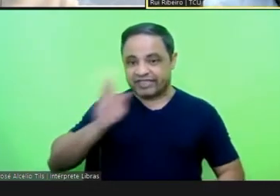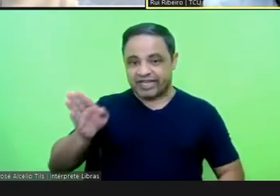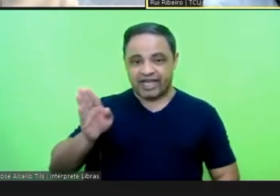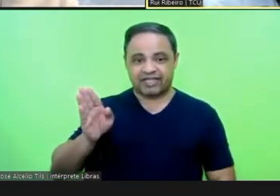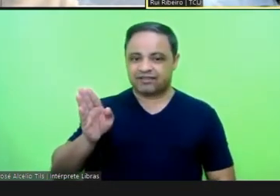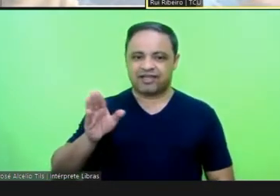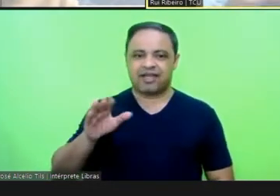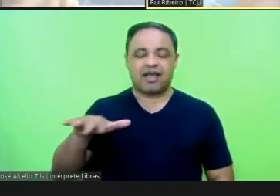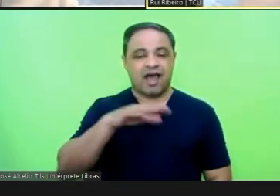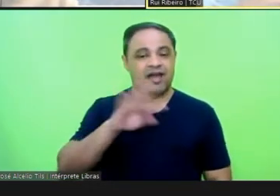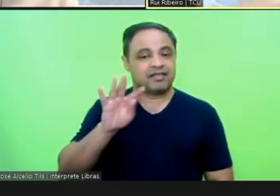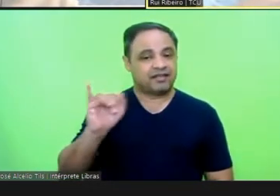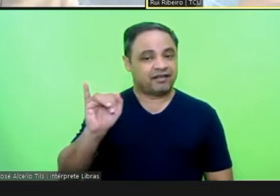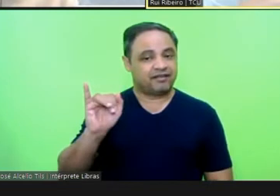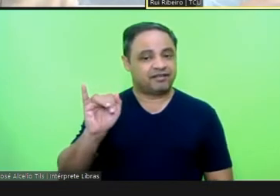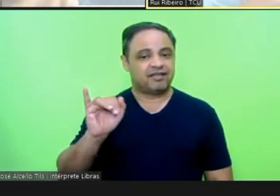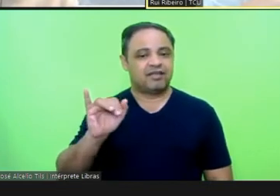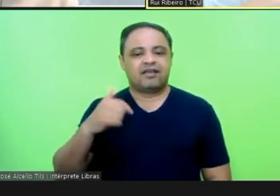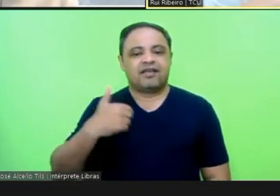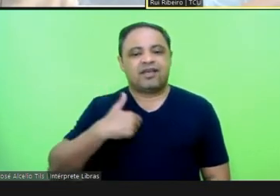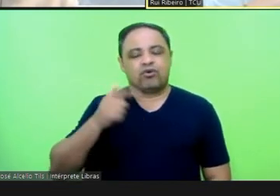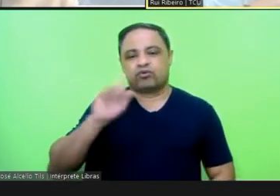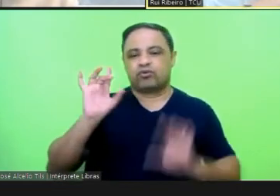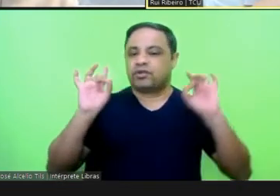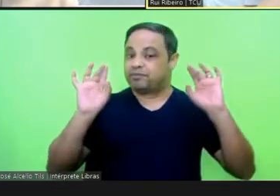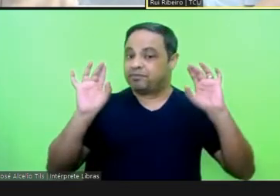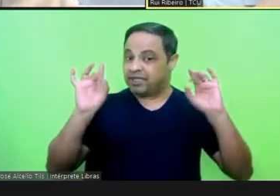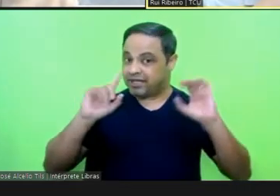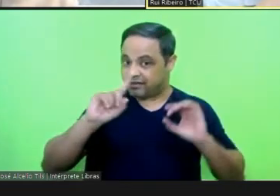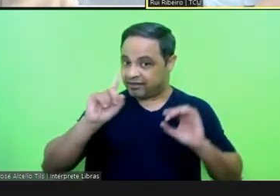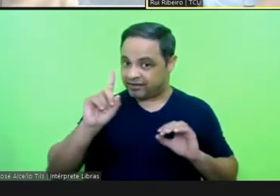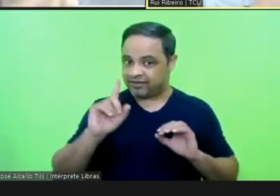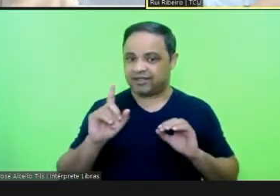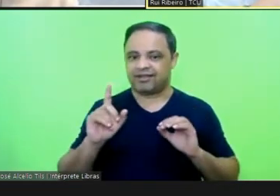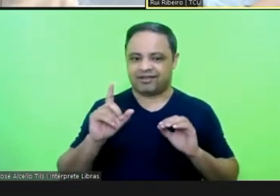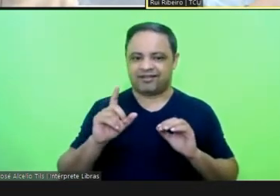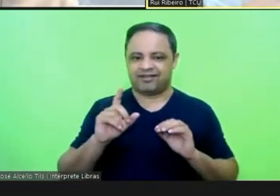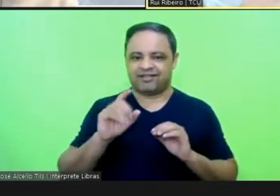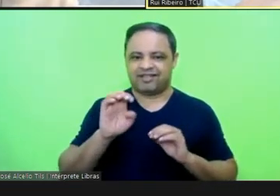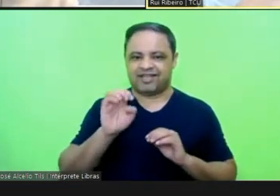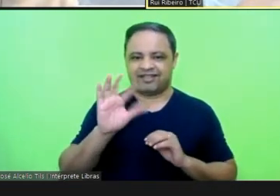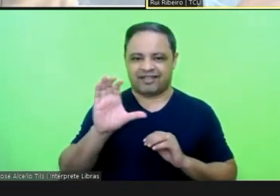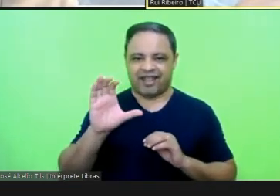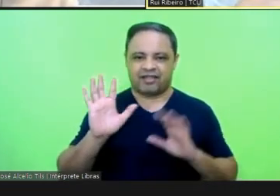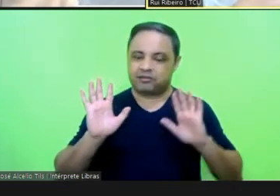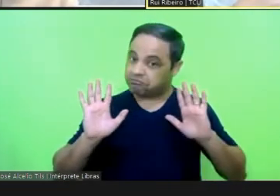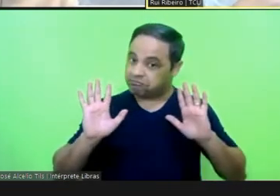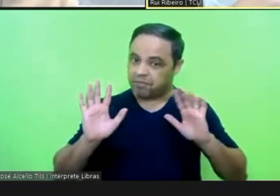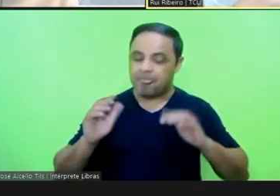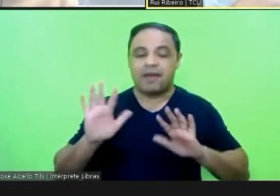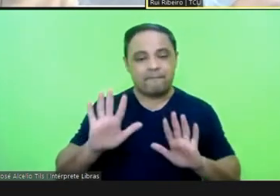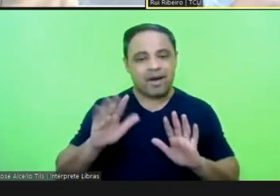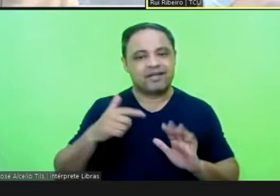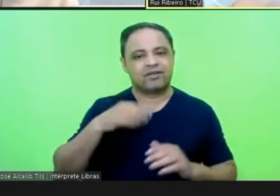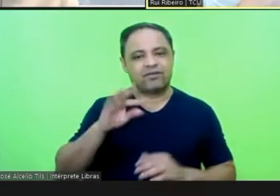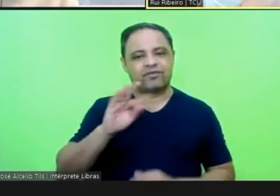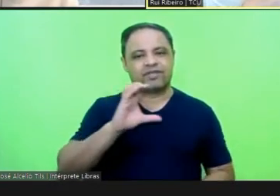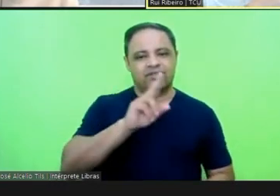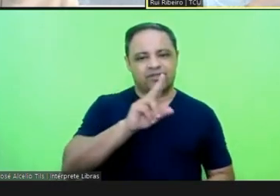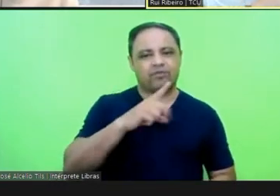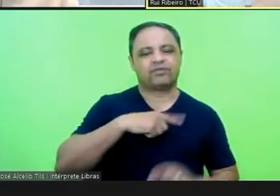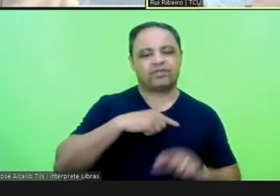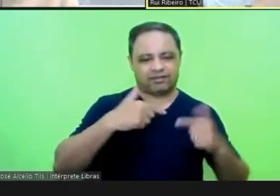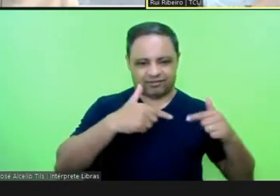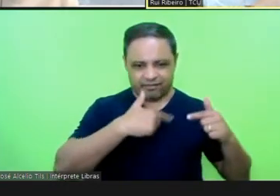tecnológica. Eu não sou um especialista em ETEC, muito pelo contrário. Mas o TCU tem colegas que estão trabalhando